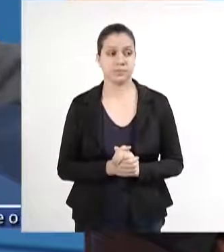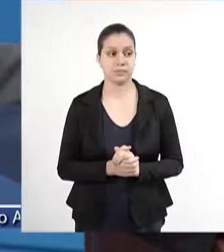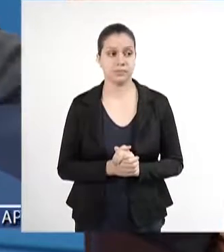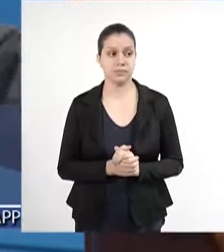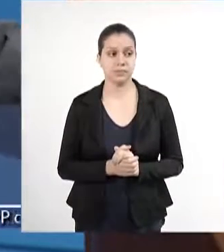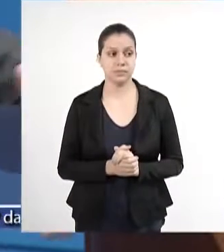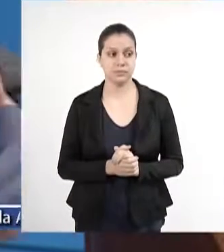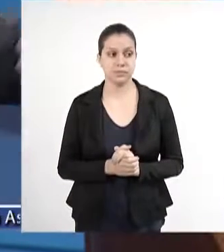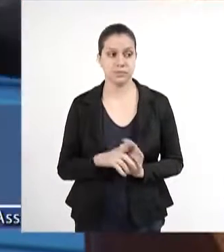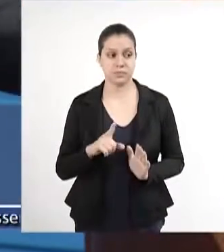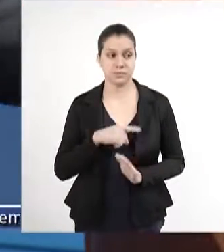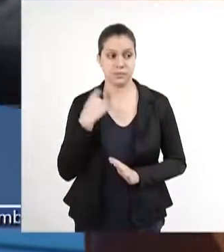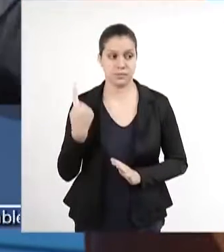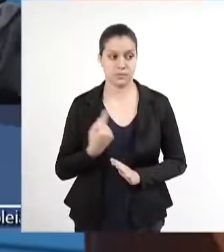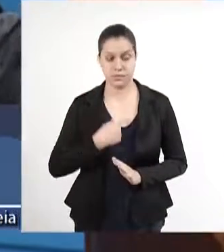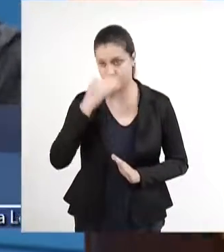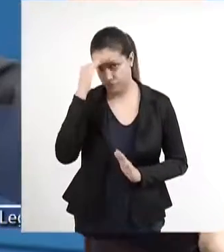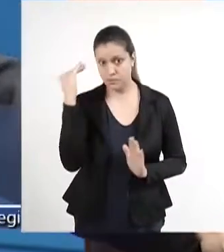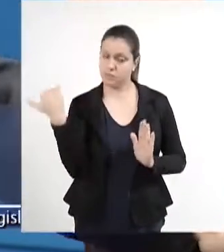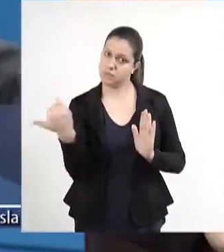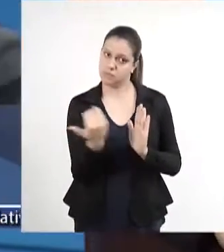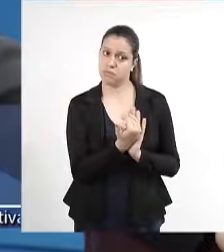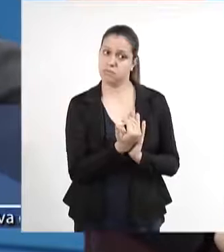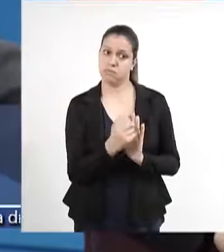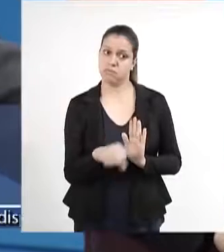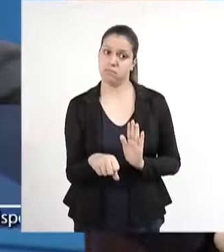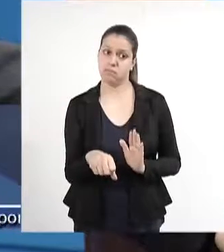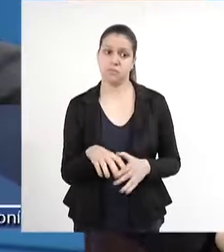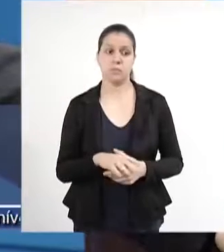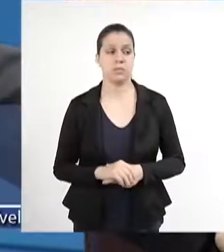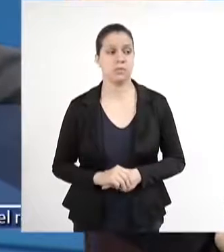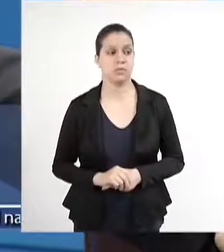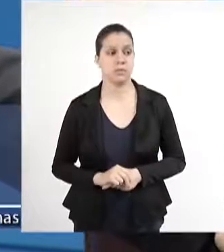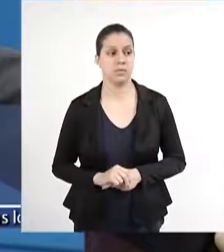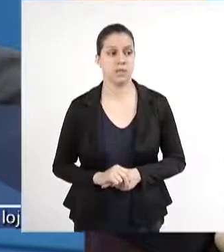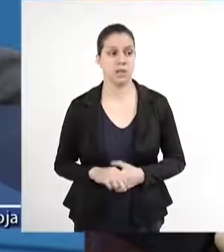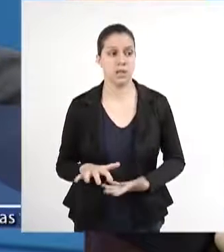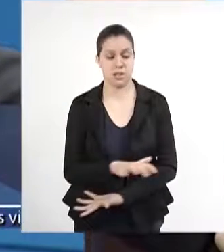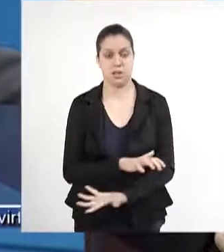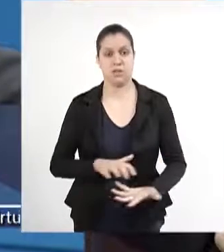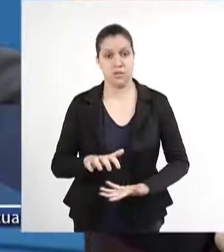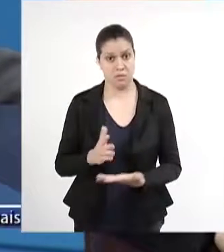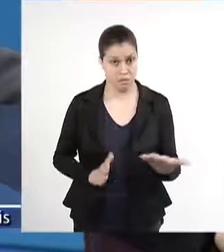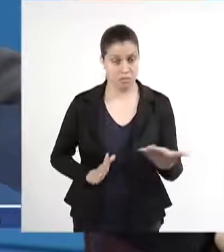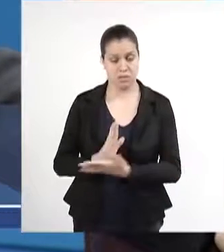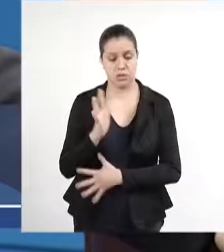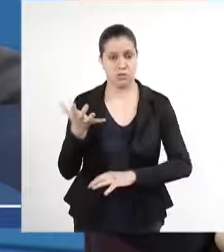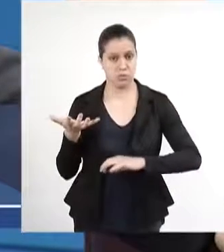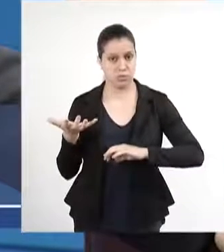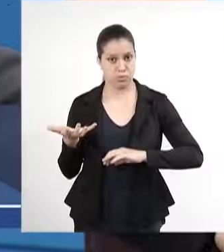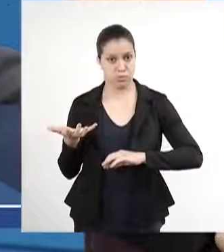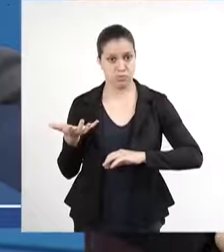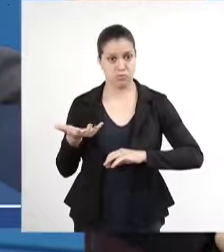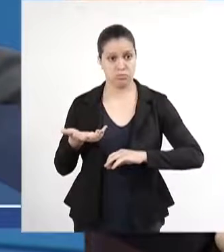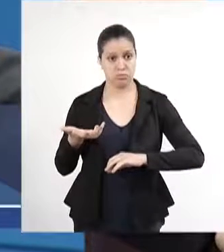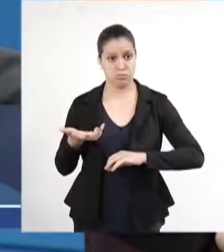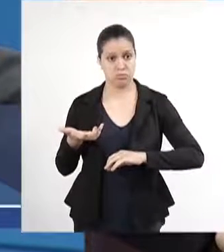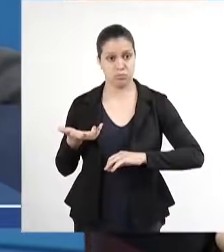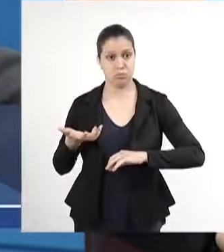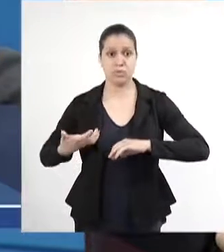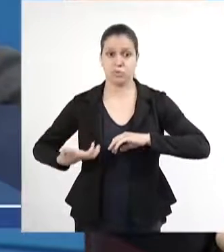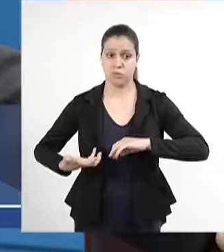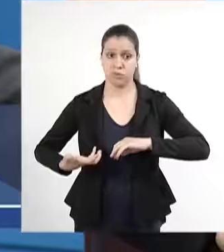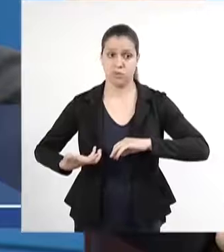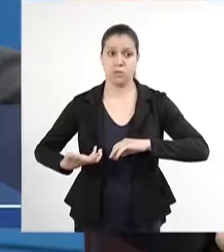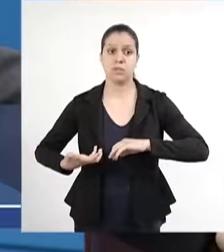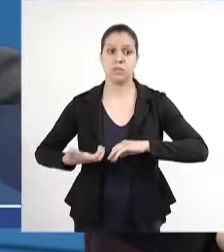obedece à regra geral, adere a essa reforma aprovada no Congresso Nacional, e aí está resolvido porque